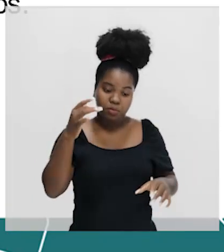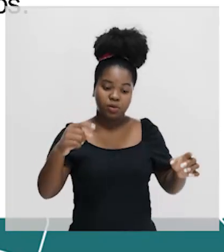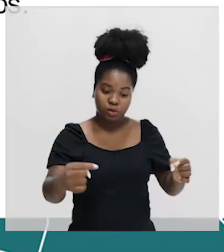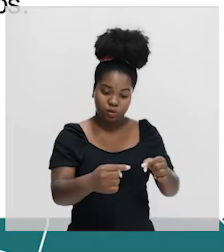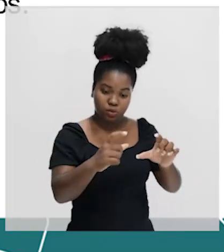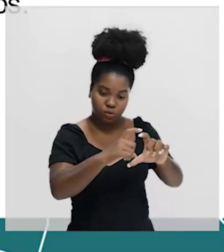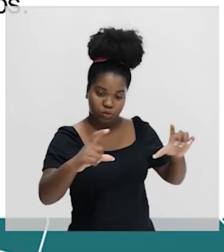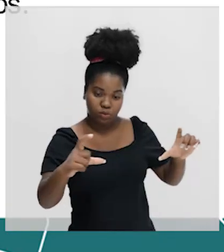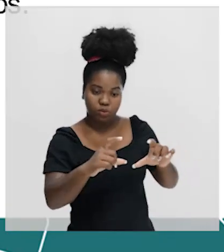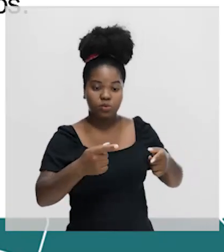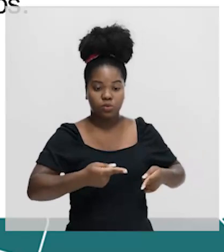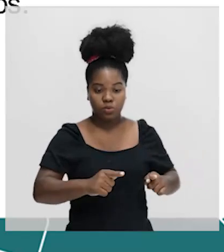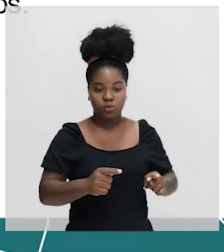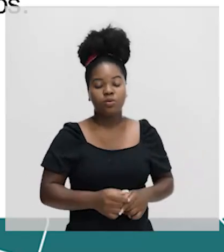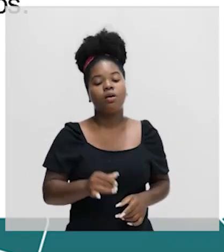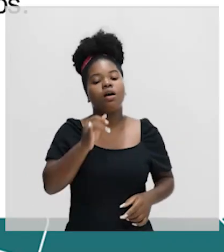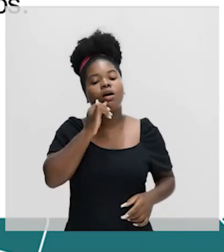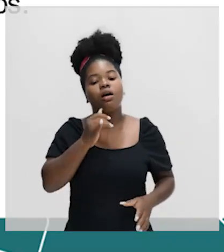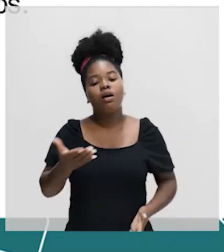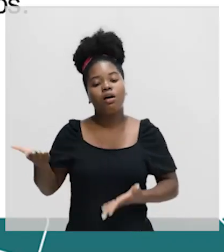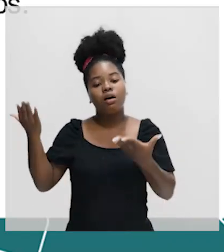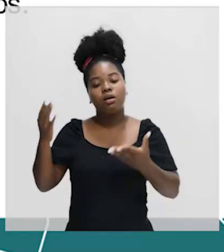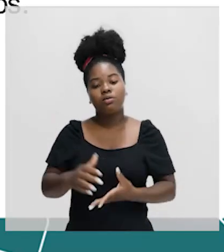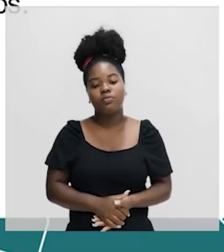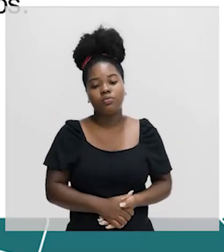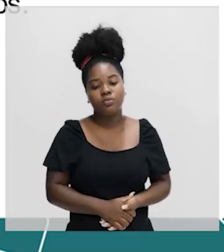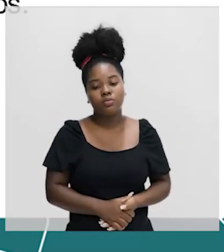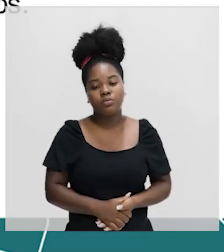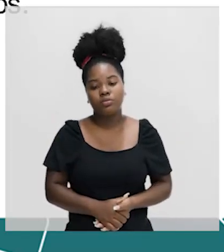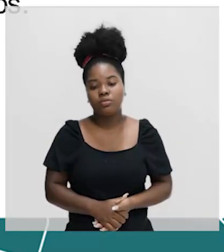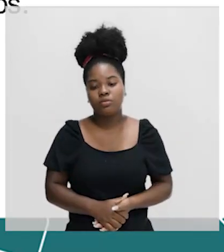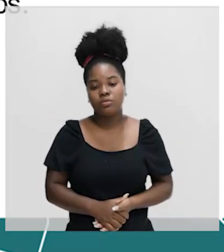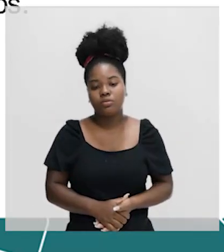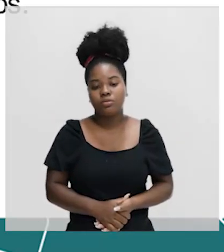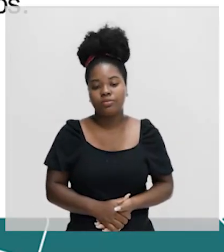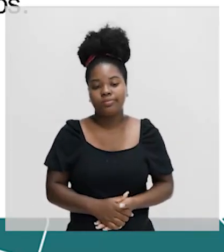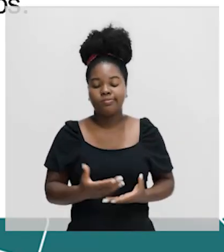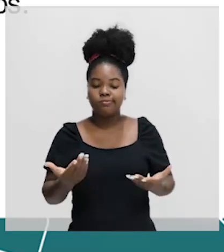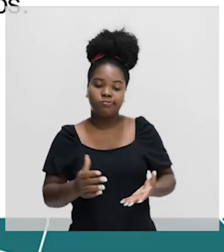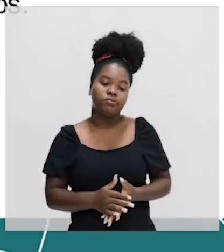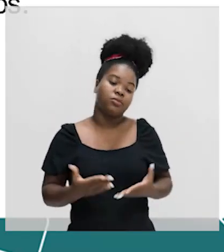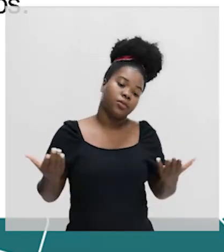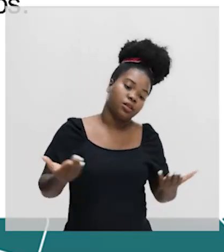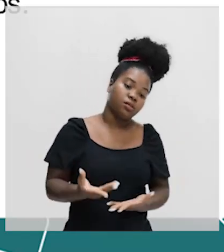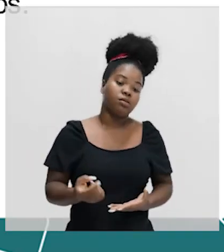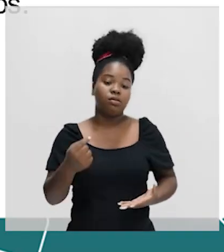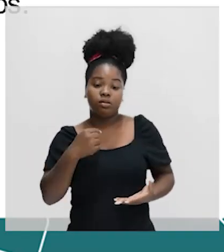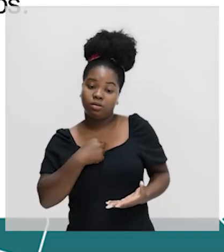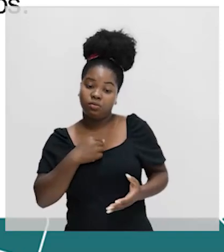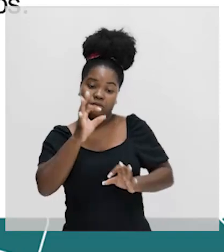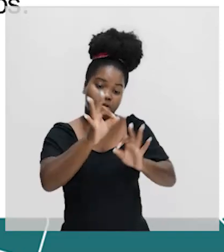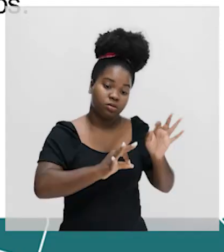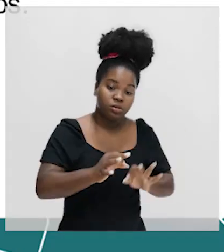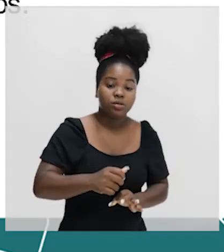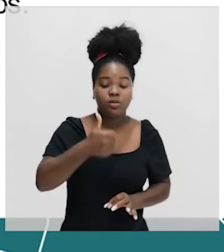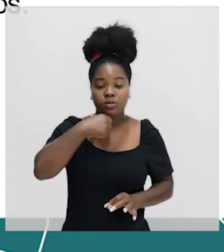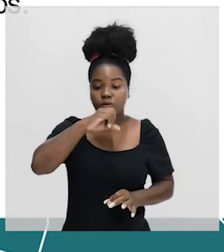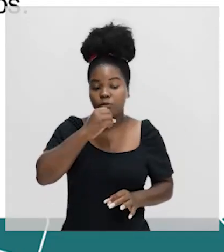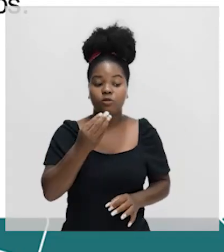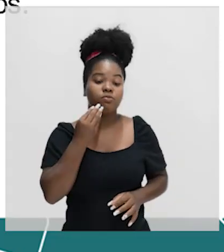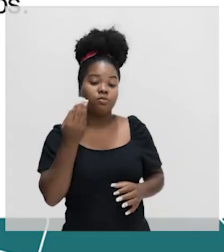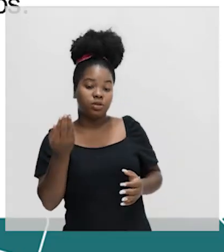gramatical. Exemplo, o jeito é eu fazer o que a mãe pediu. É